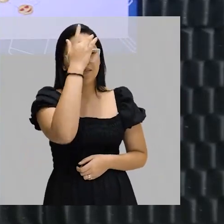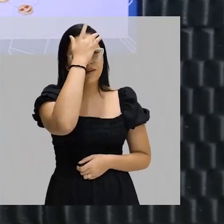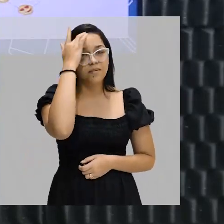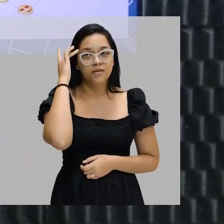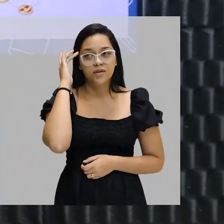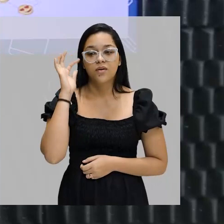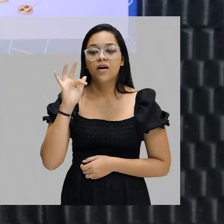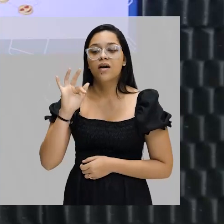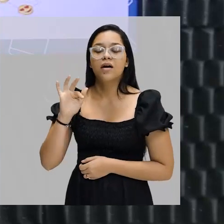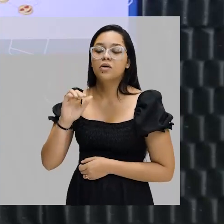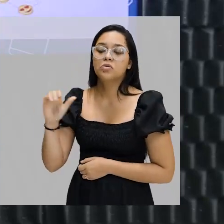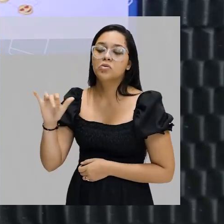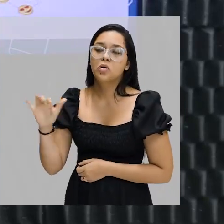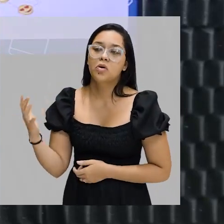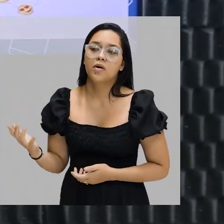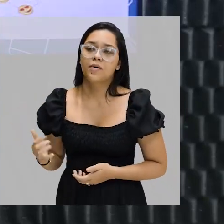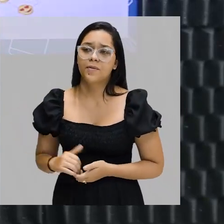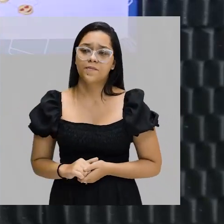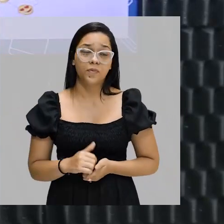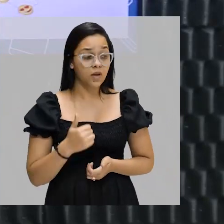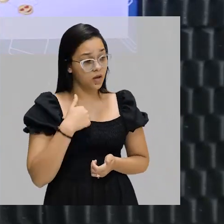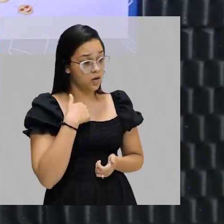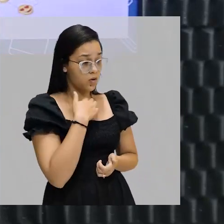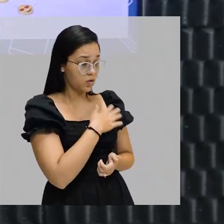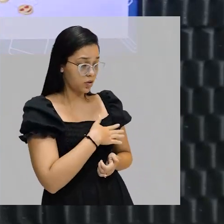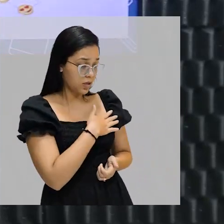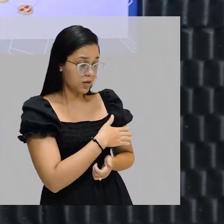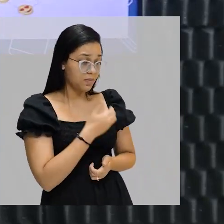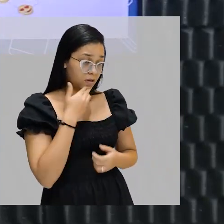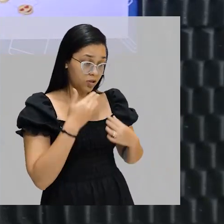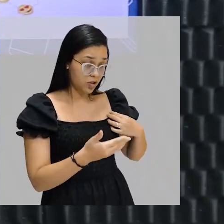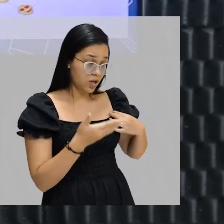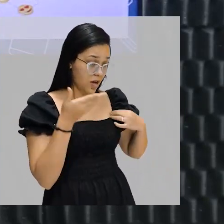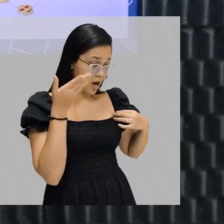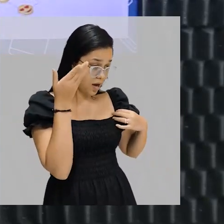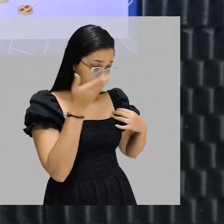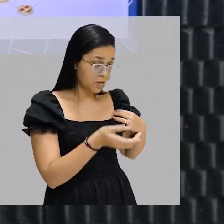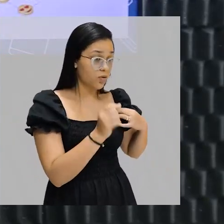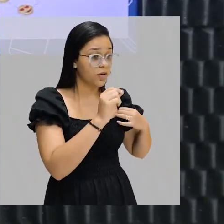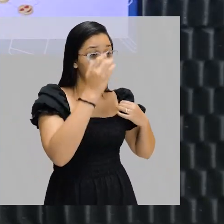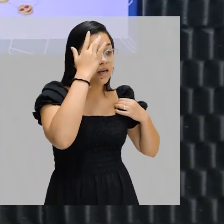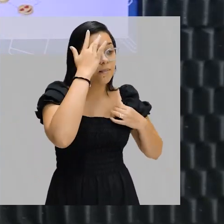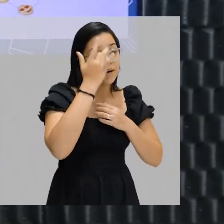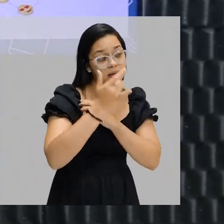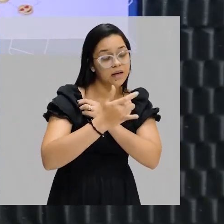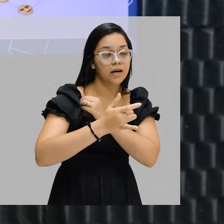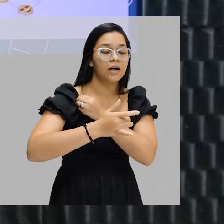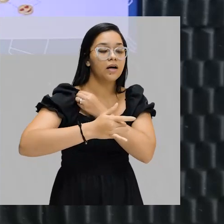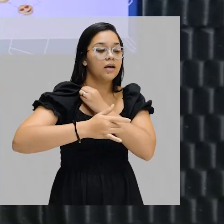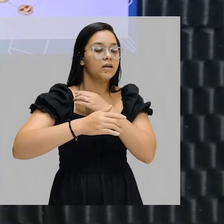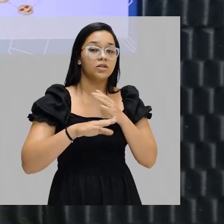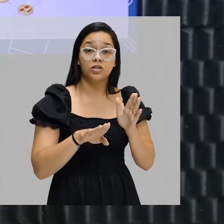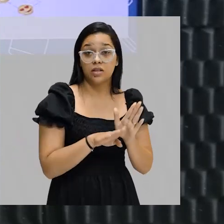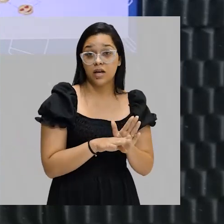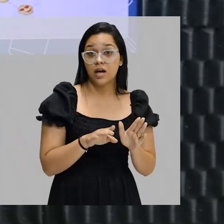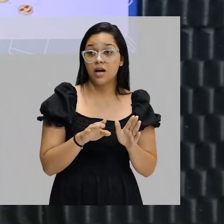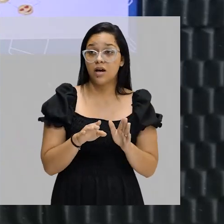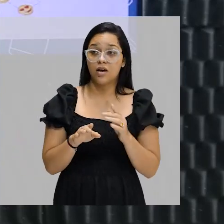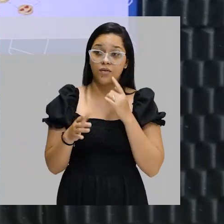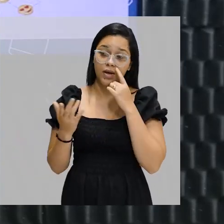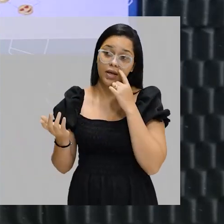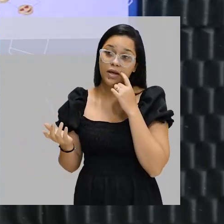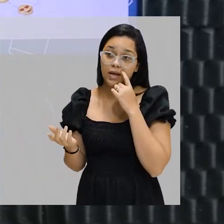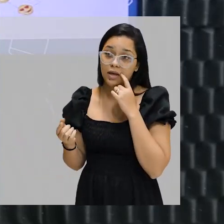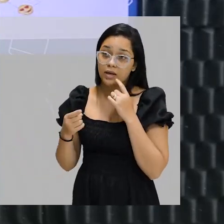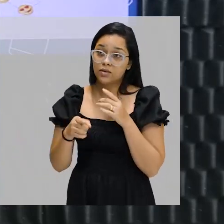fulano de tal olha gostaria de pedir a você que amanhã quando chegar ao estudo quando